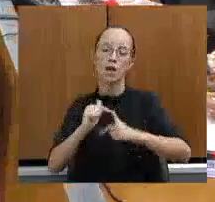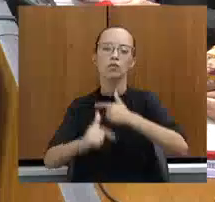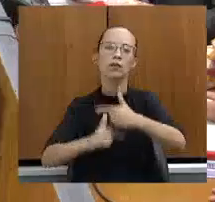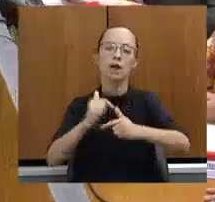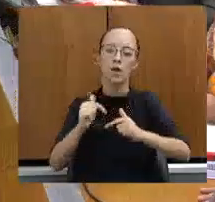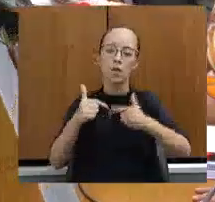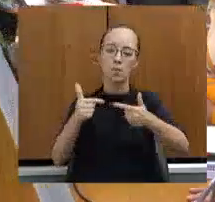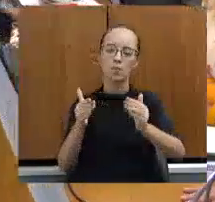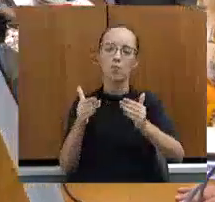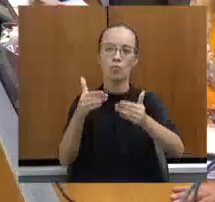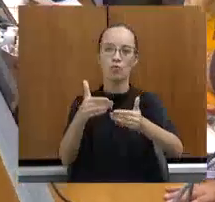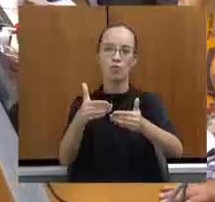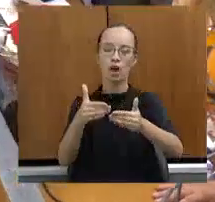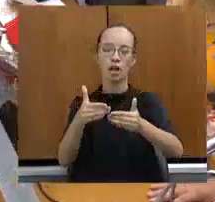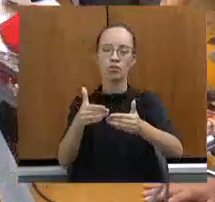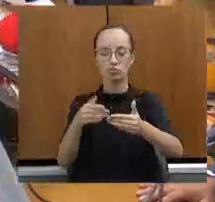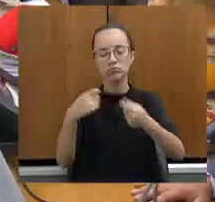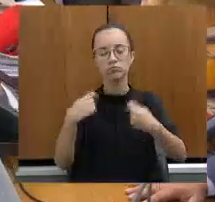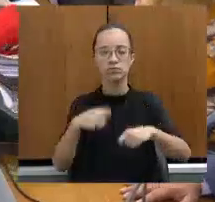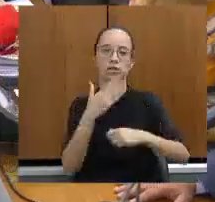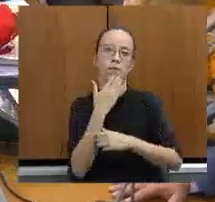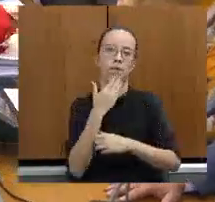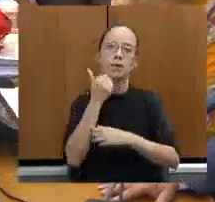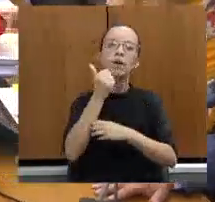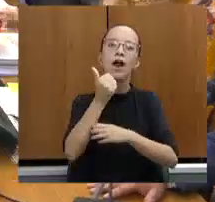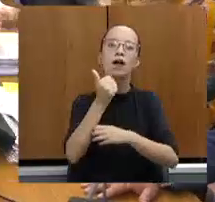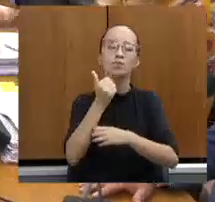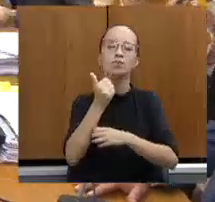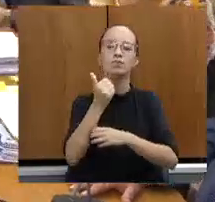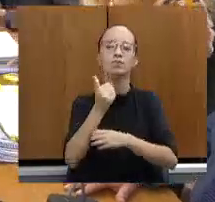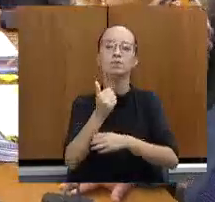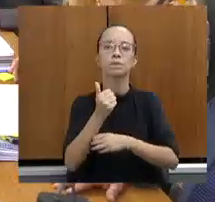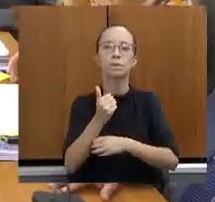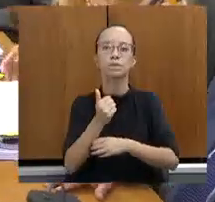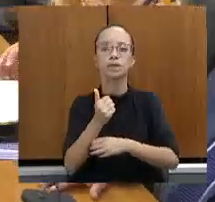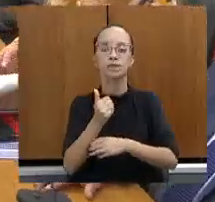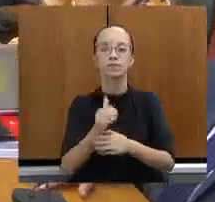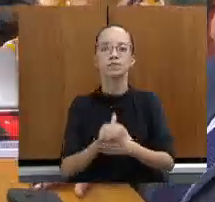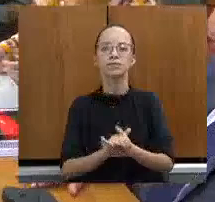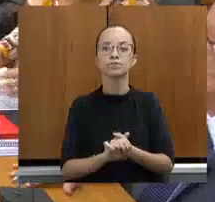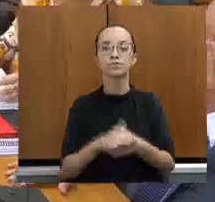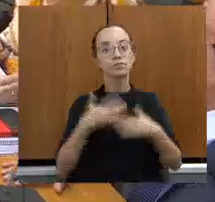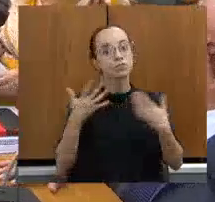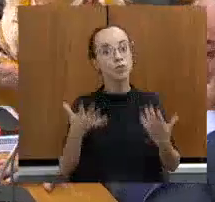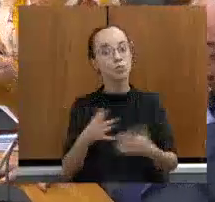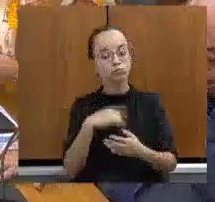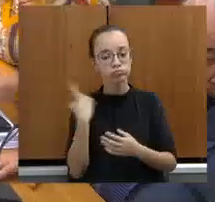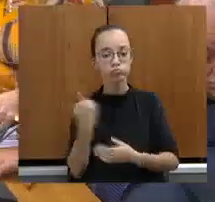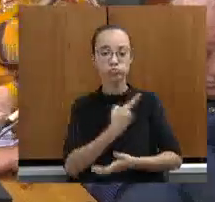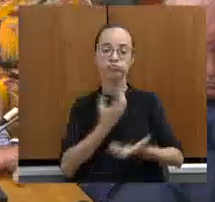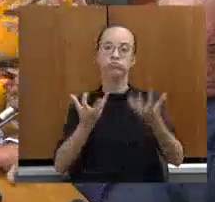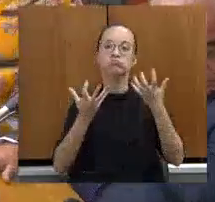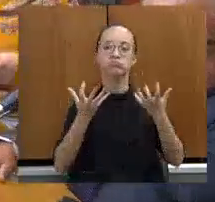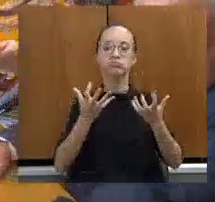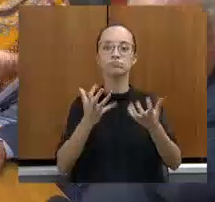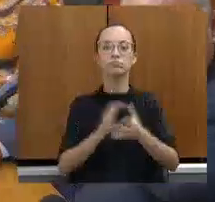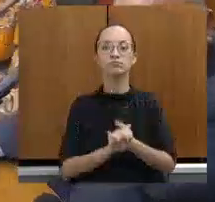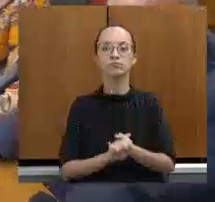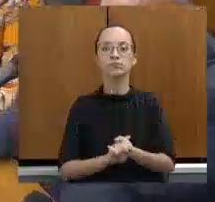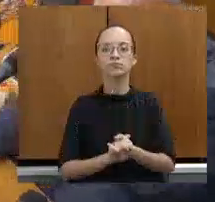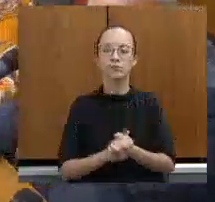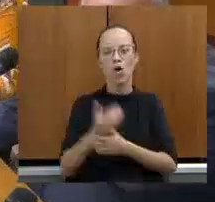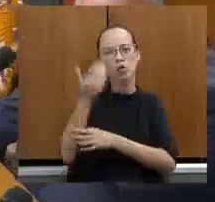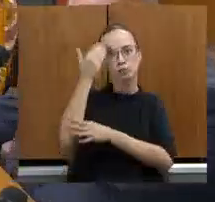responsável de forma sempre é estável e de forma sempre sustentável é assim que nós vamos fazer a gente